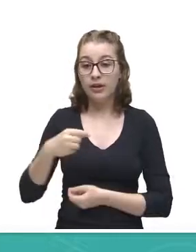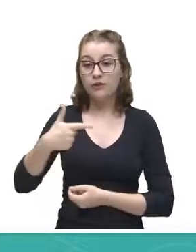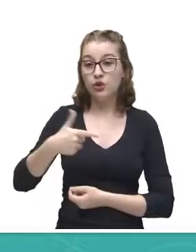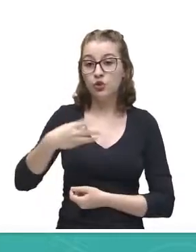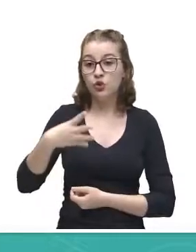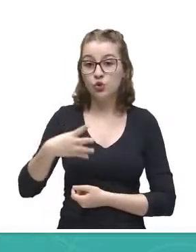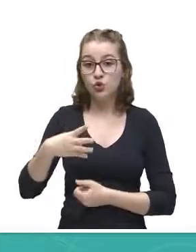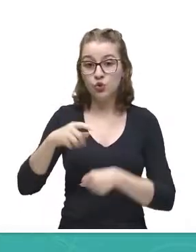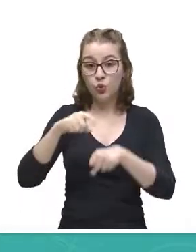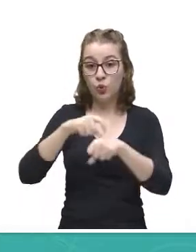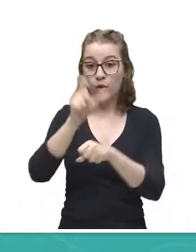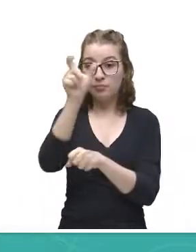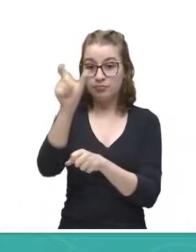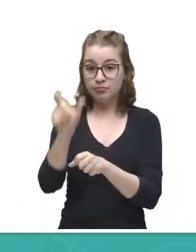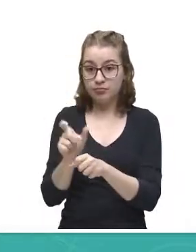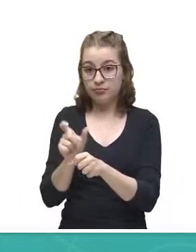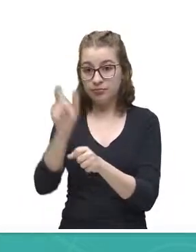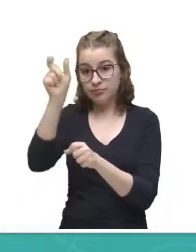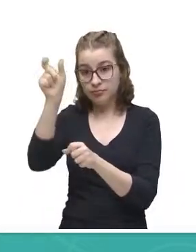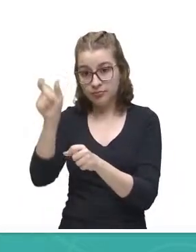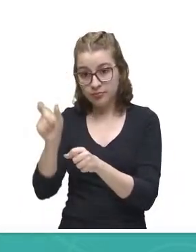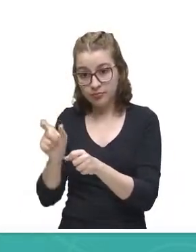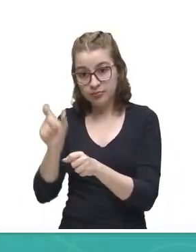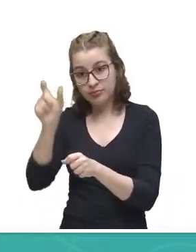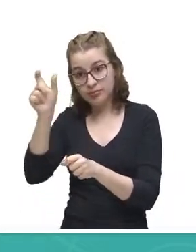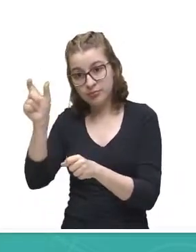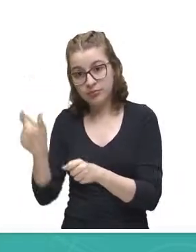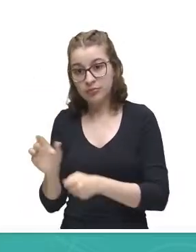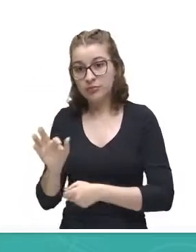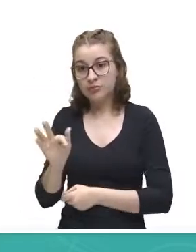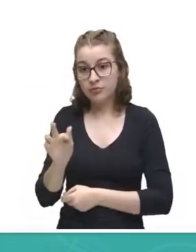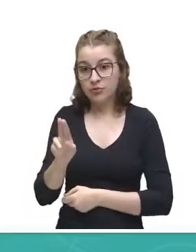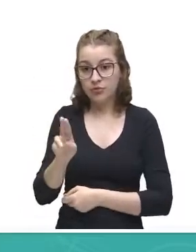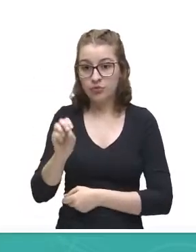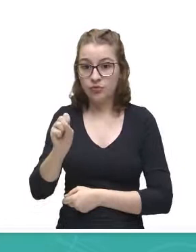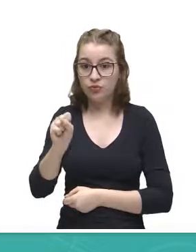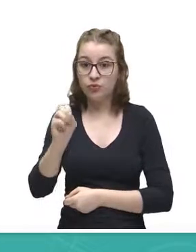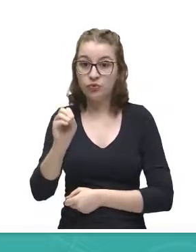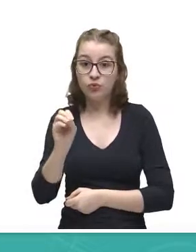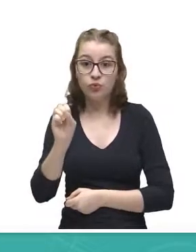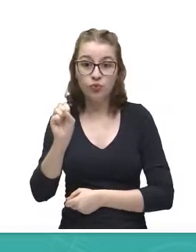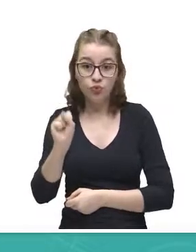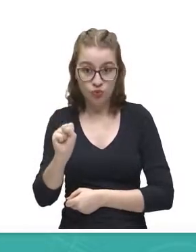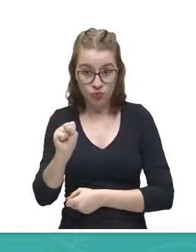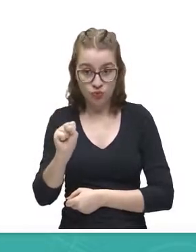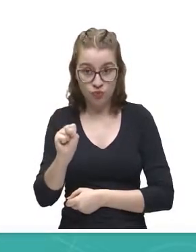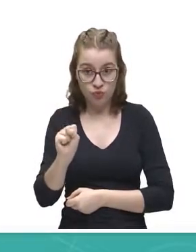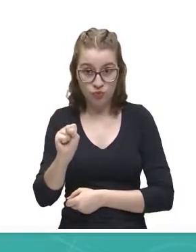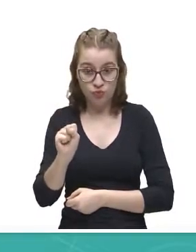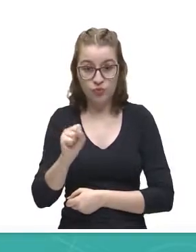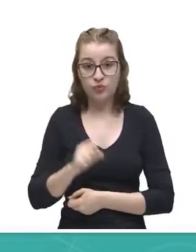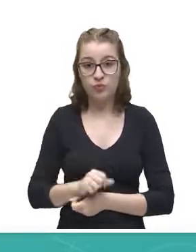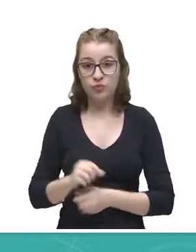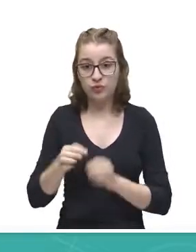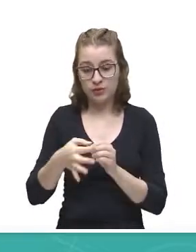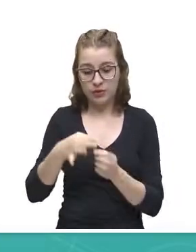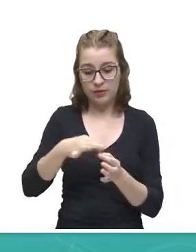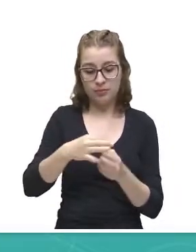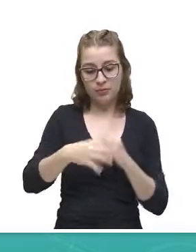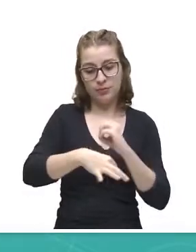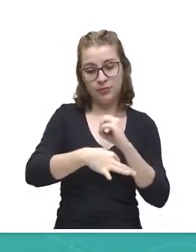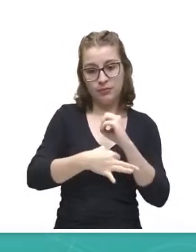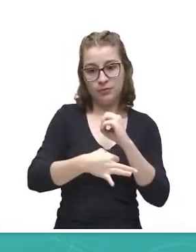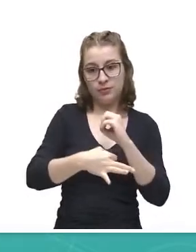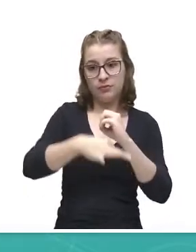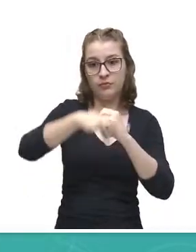fusos, né? 24 fusos horários que vão ser traçados por essa linha imaginária, tá? Que vai de um polo ao outro, tanto do